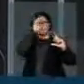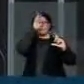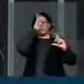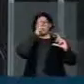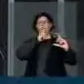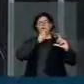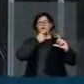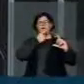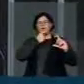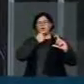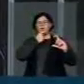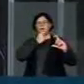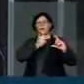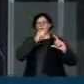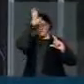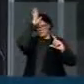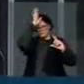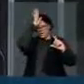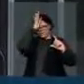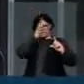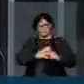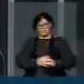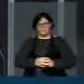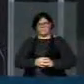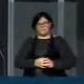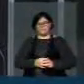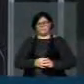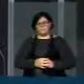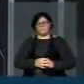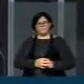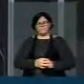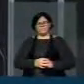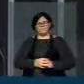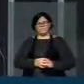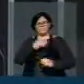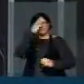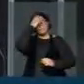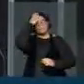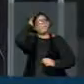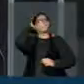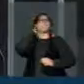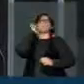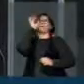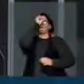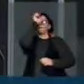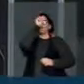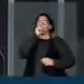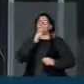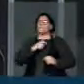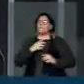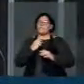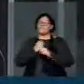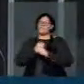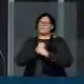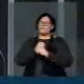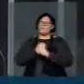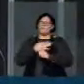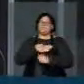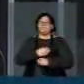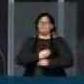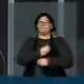alvorada, aprendi ao longo da minha vida, e já não mais como professor de